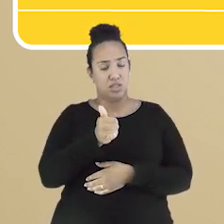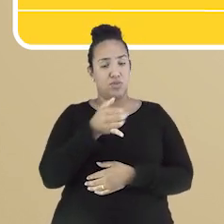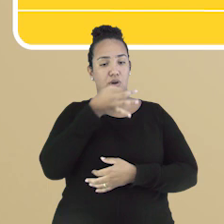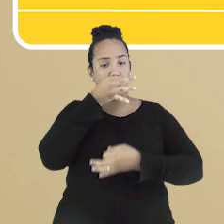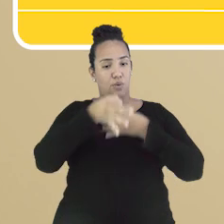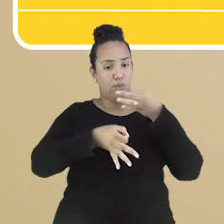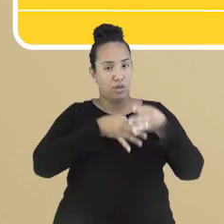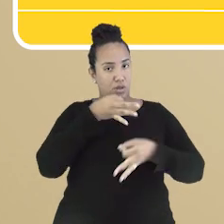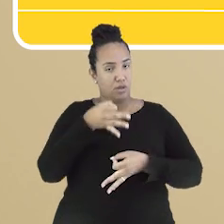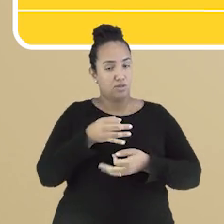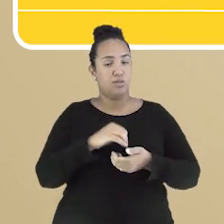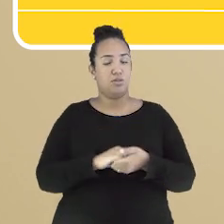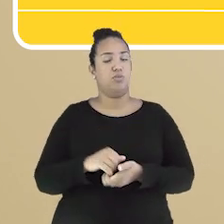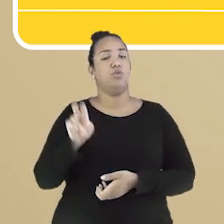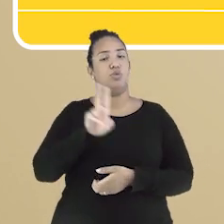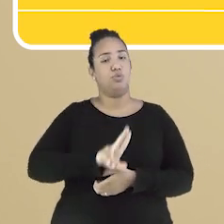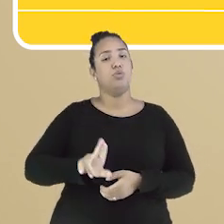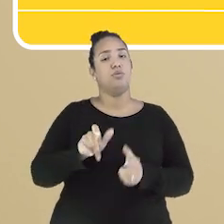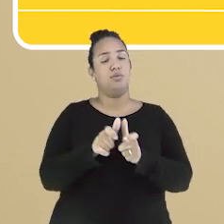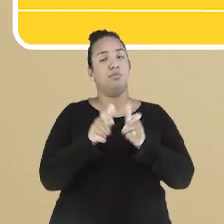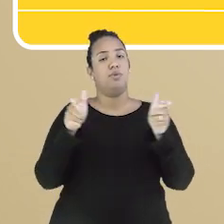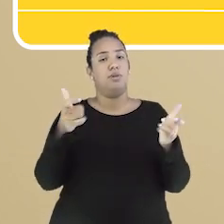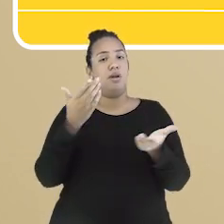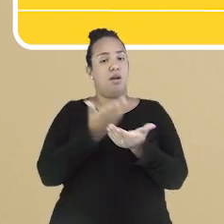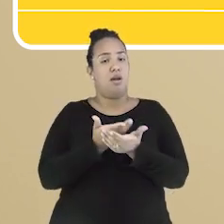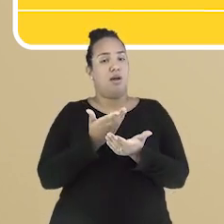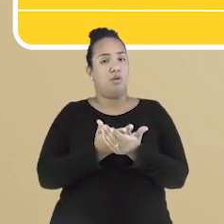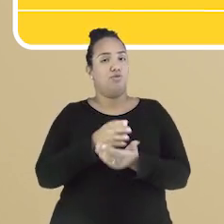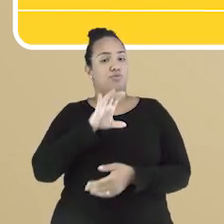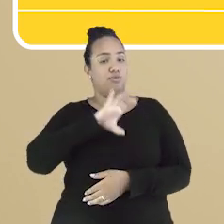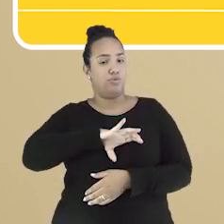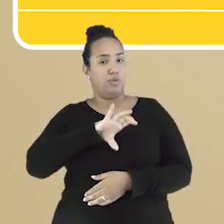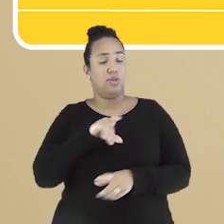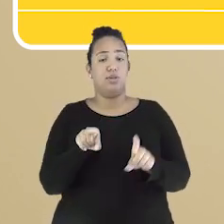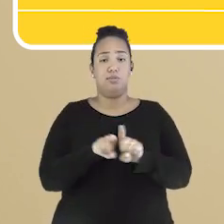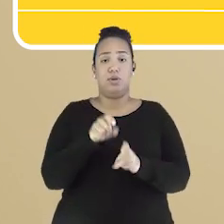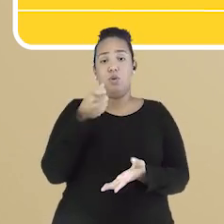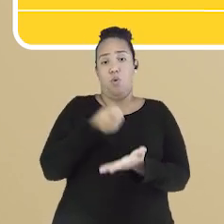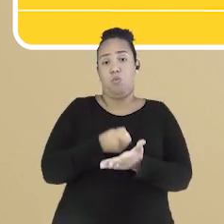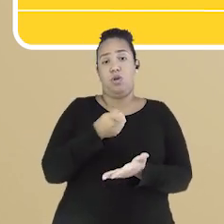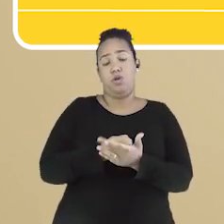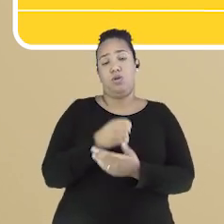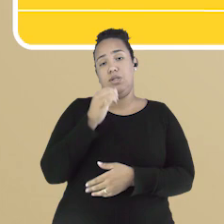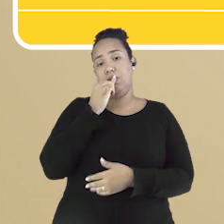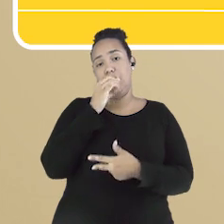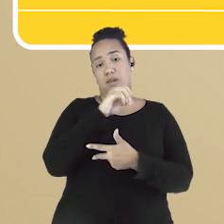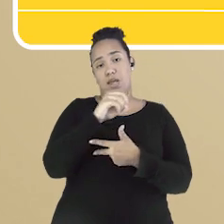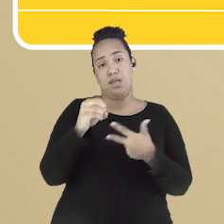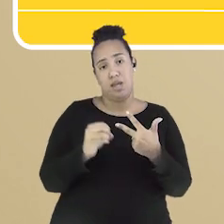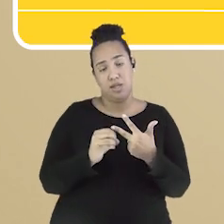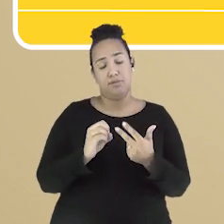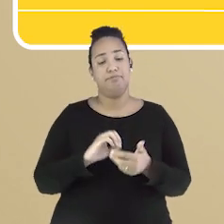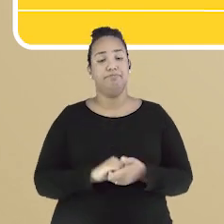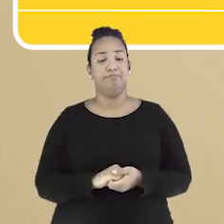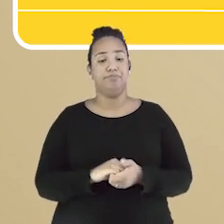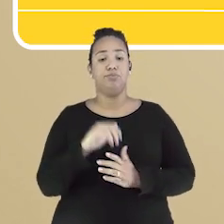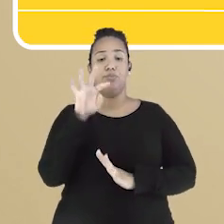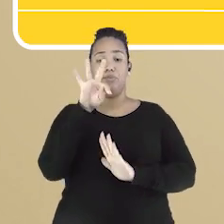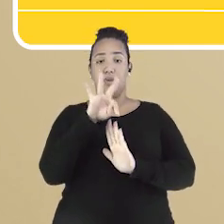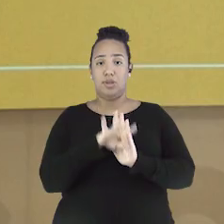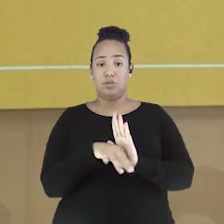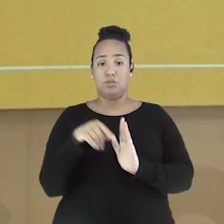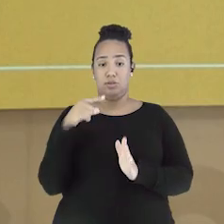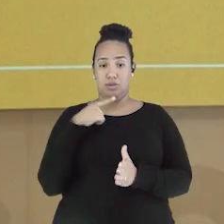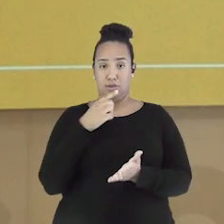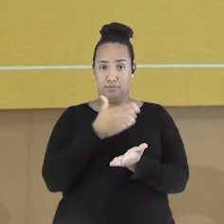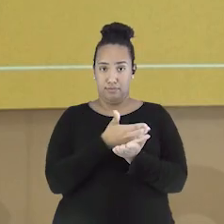argumentativa, gênero recorrente nas aulas de língua portuguesa e obrigatório em vestibulares como o Enem. O texto deve ser dividido